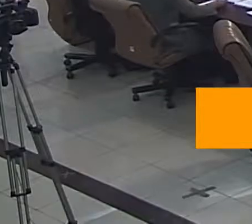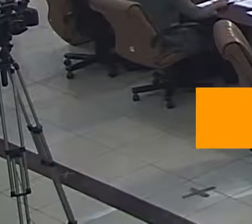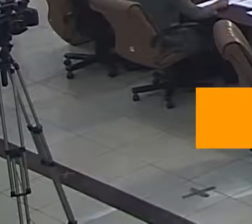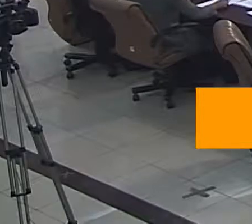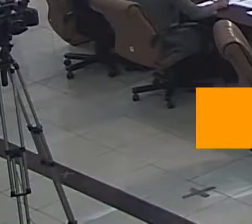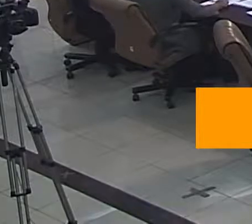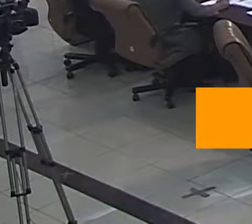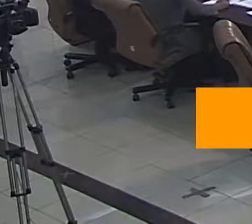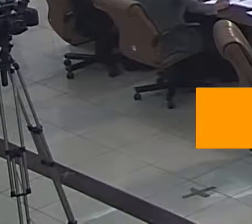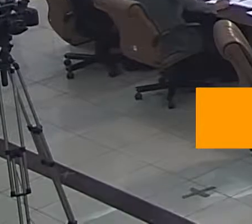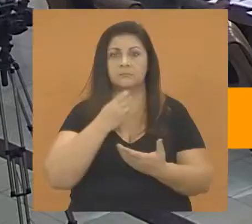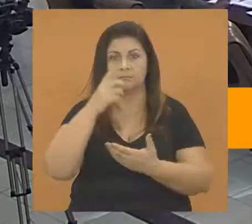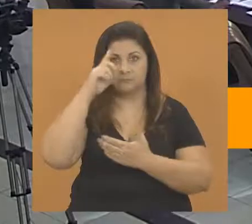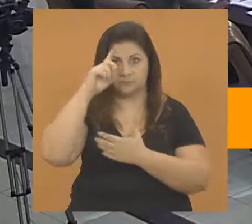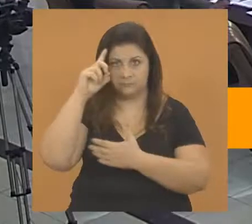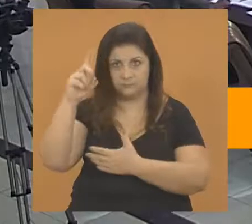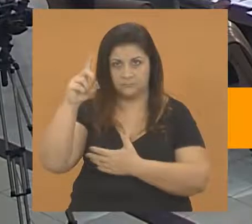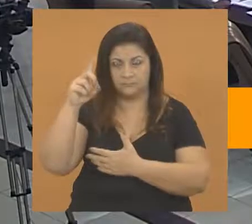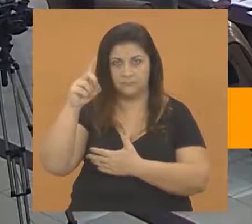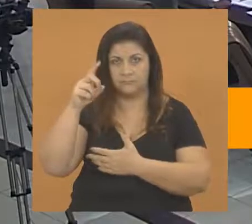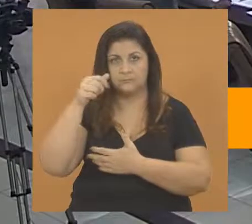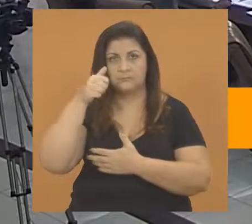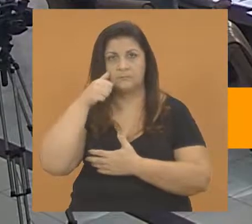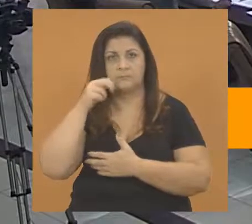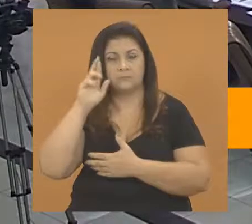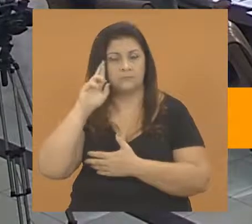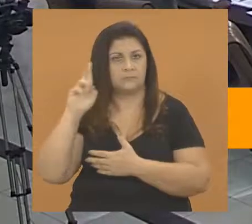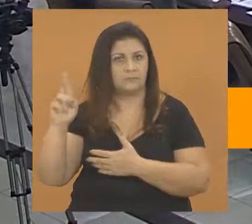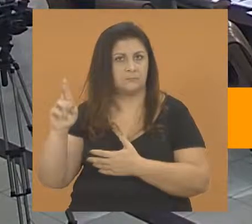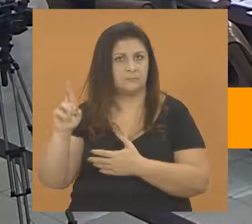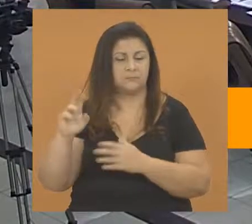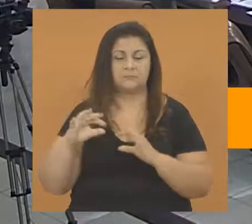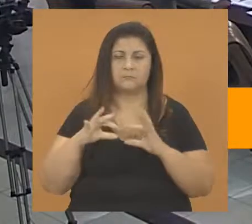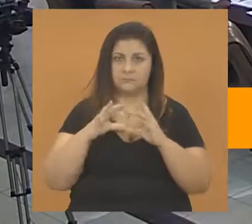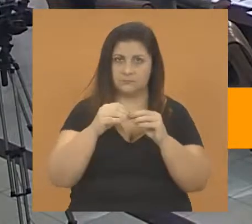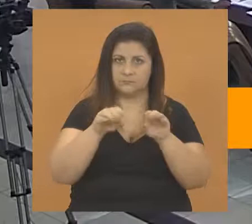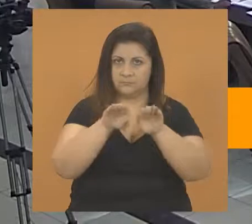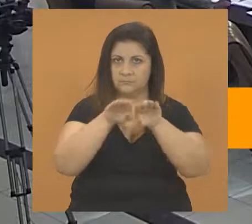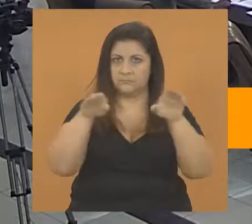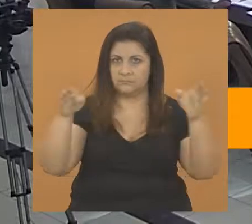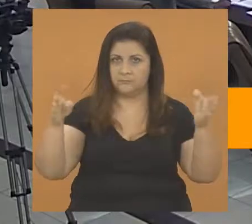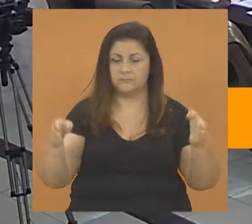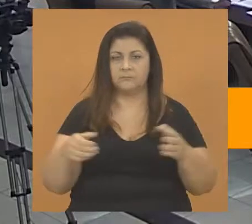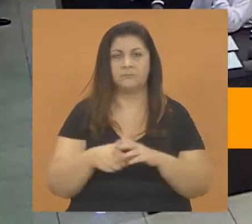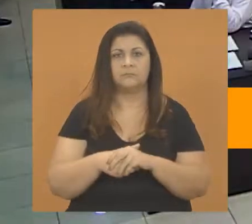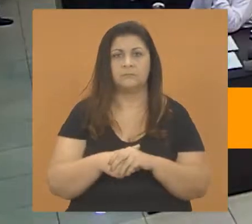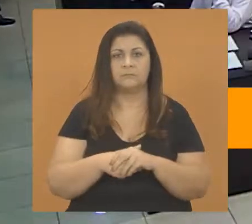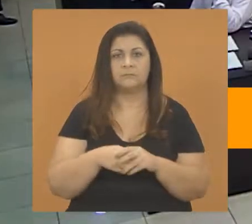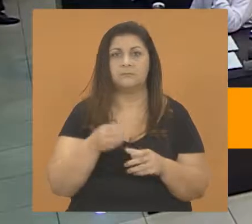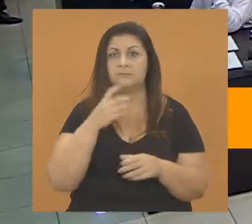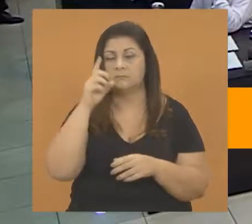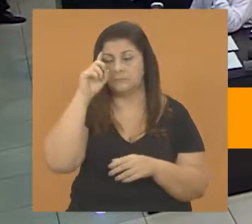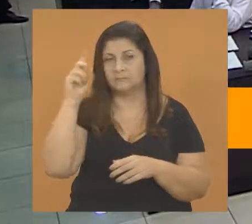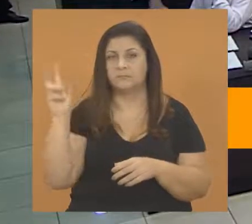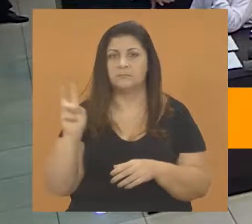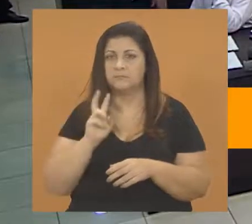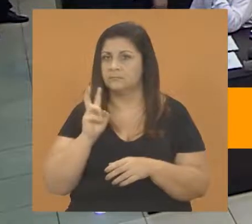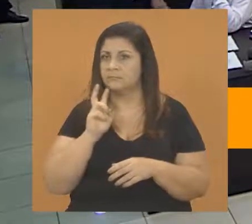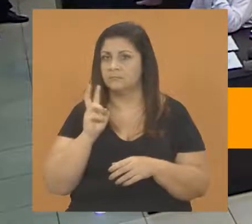bom-dia senhorita presidente podia doutora márcia membros da mesa bom dia 9 os vereadores público